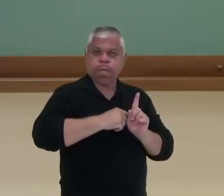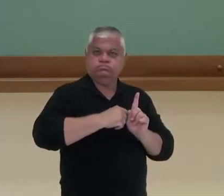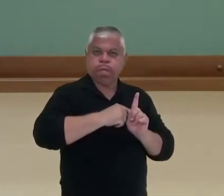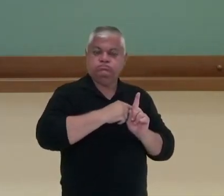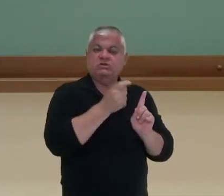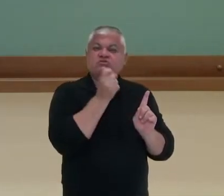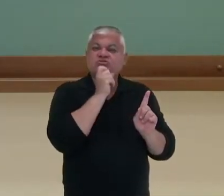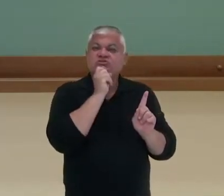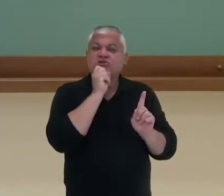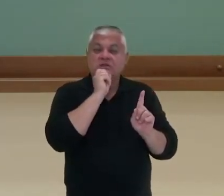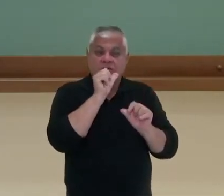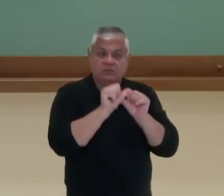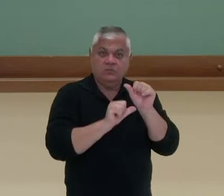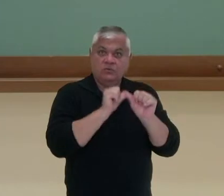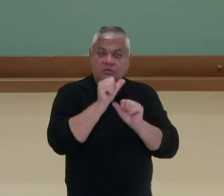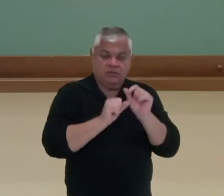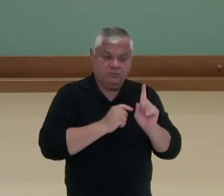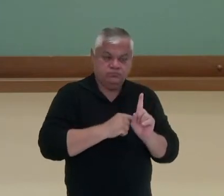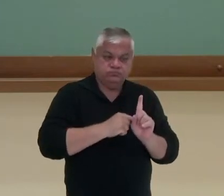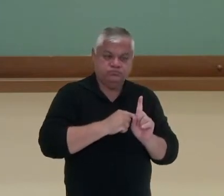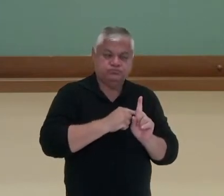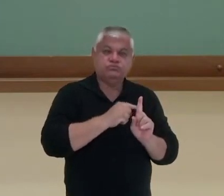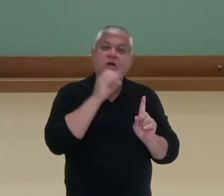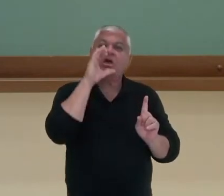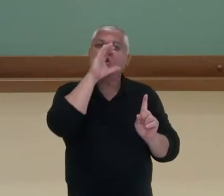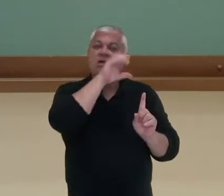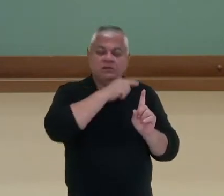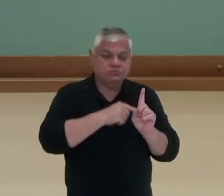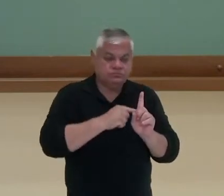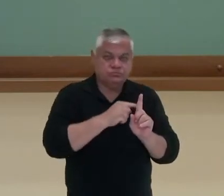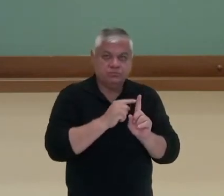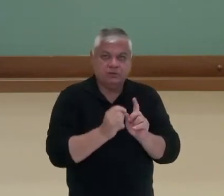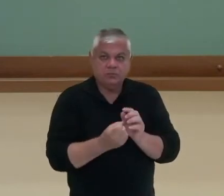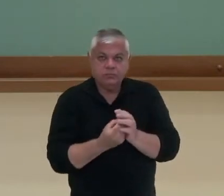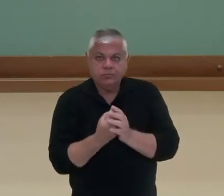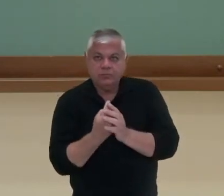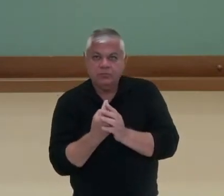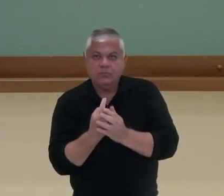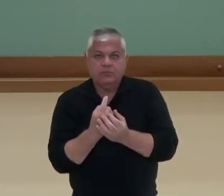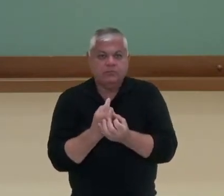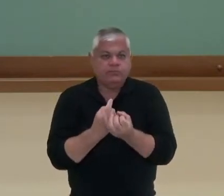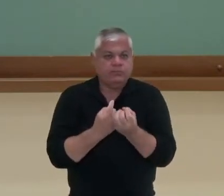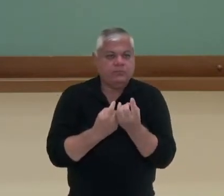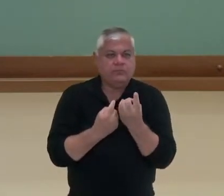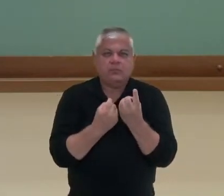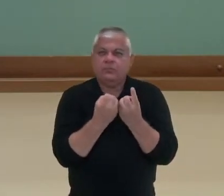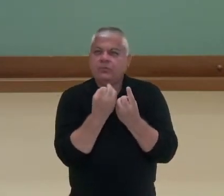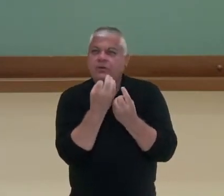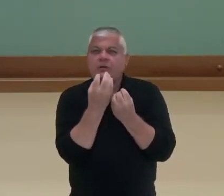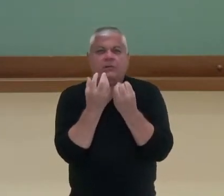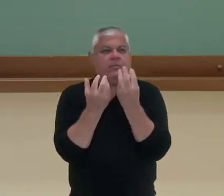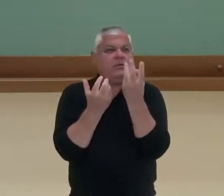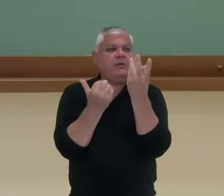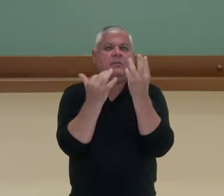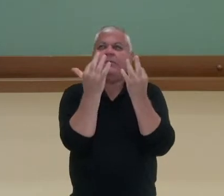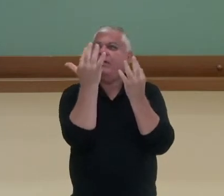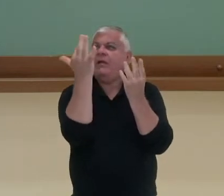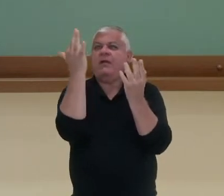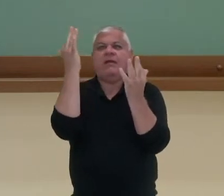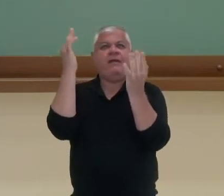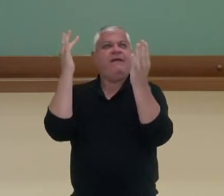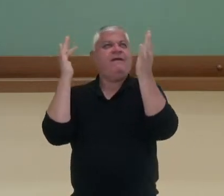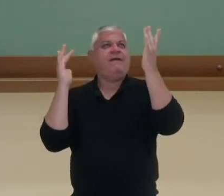glacial. Com a temperatura do planeta, novas florestas foram surgindo, E se eu tenho novas florestas, eu tenho novos habitats. E aí